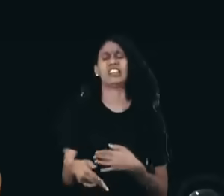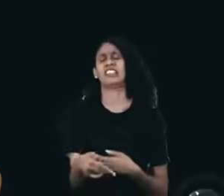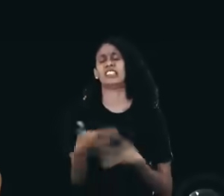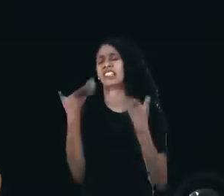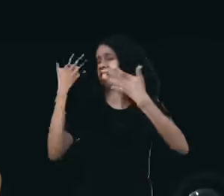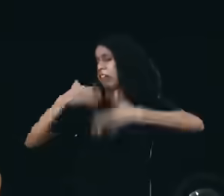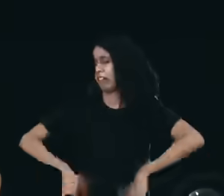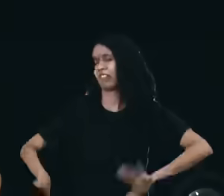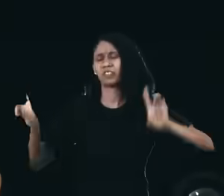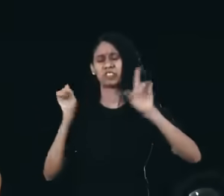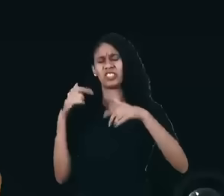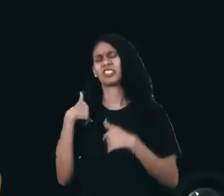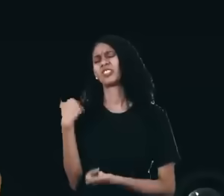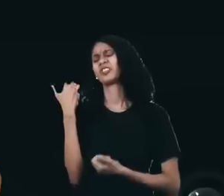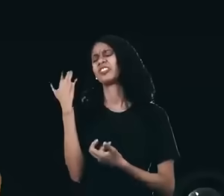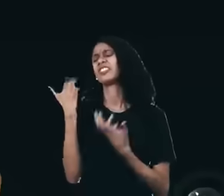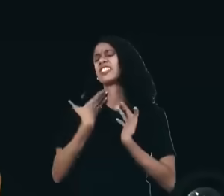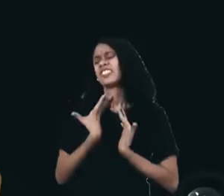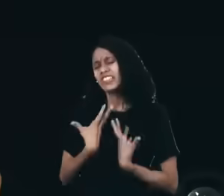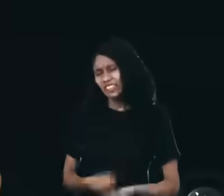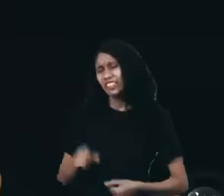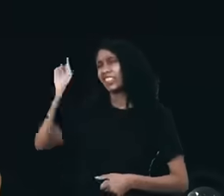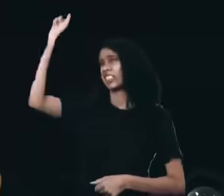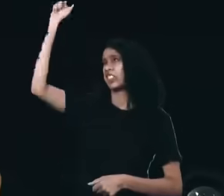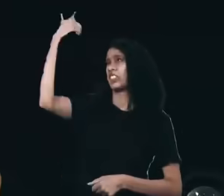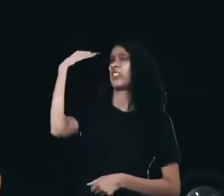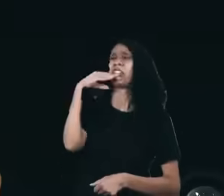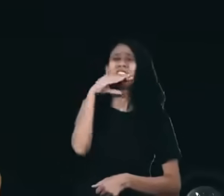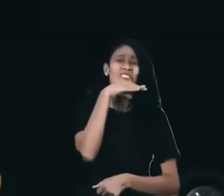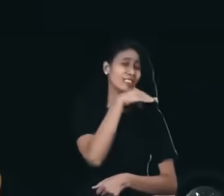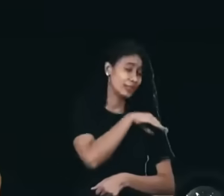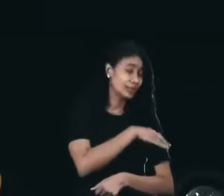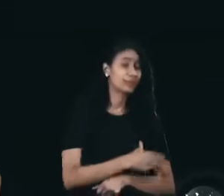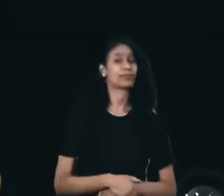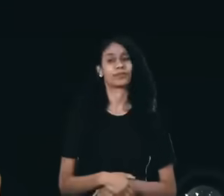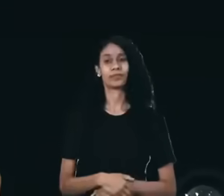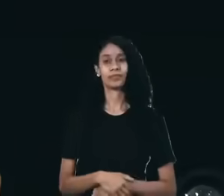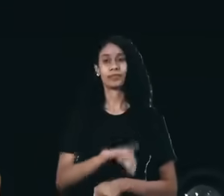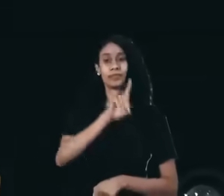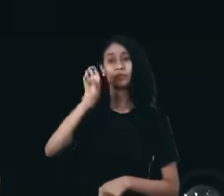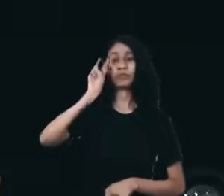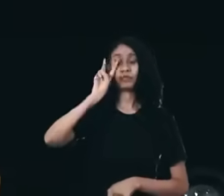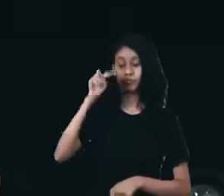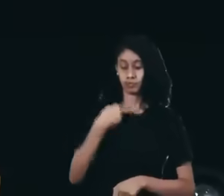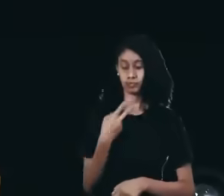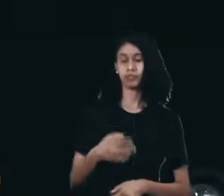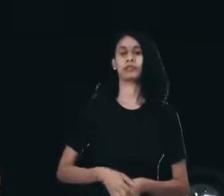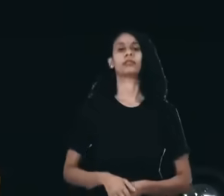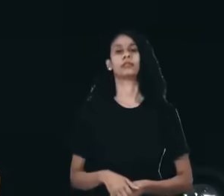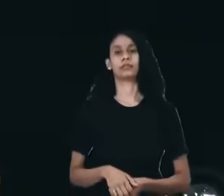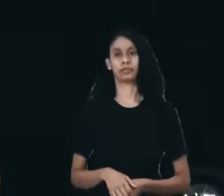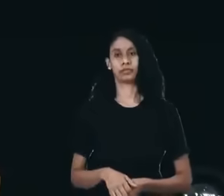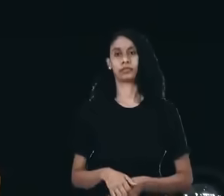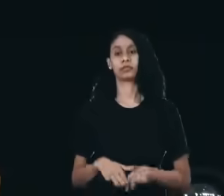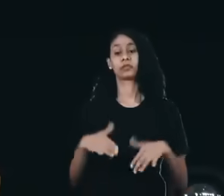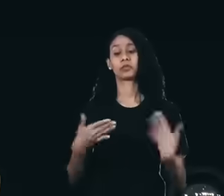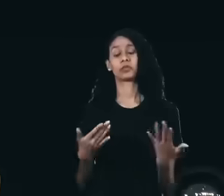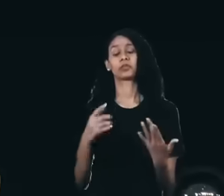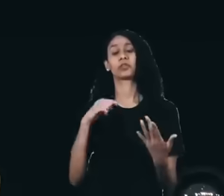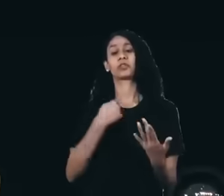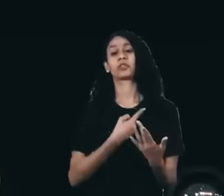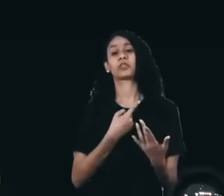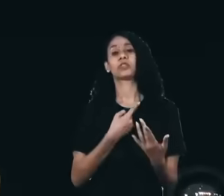não quero, eu estou cansada e o sol está quente. Deus está nos observando. Qual é a